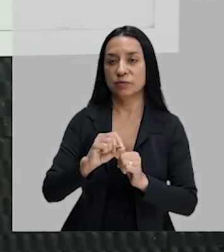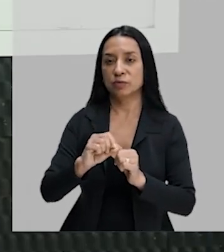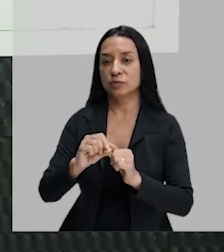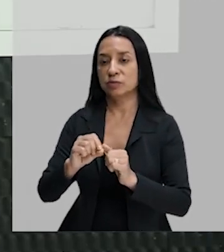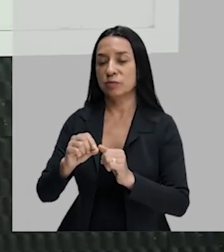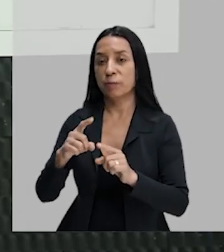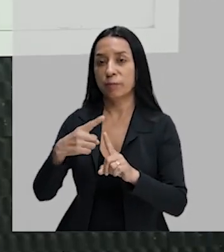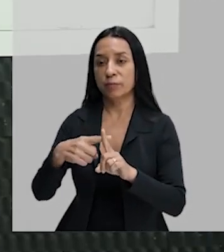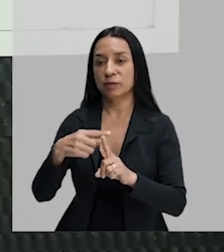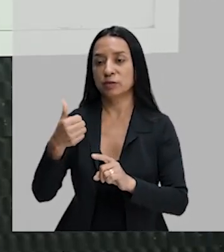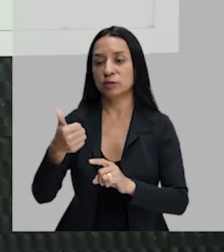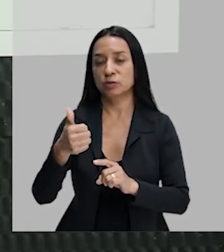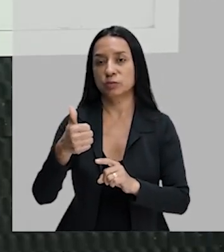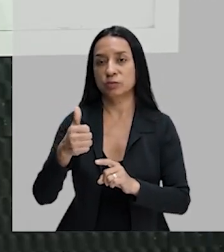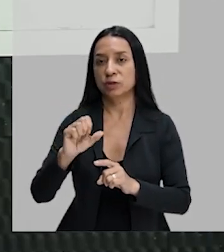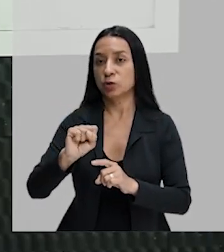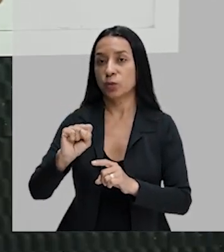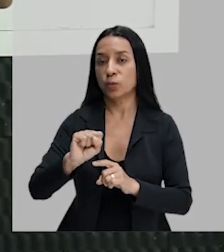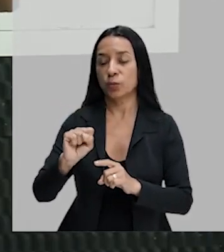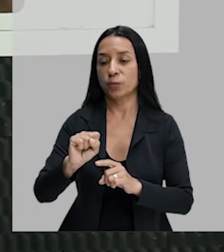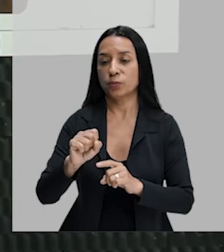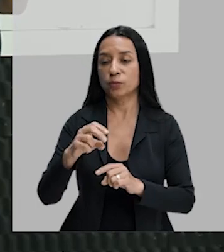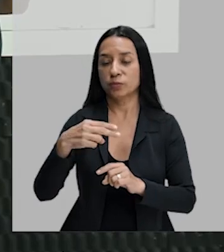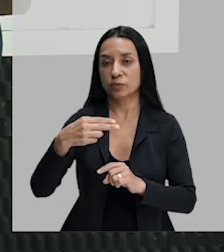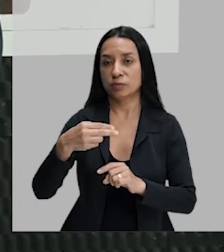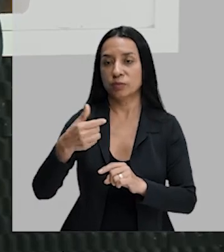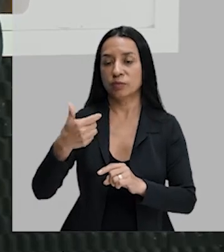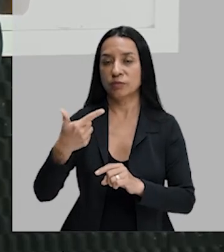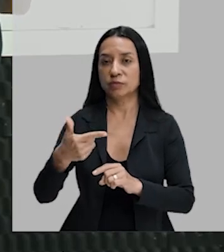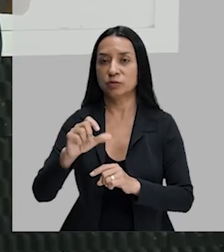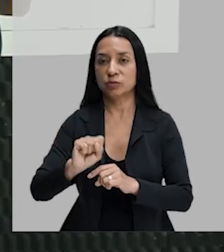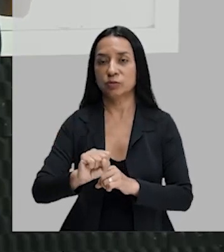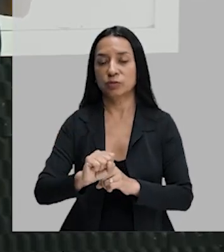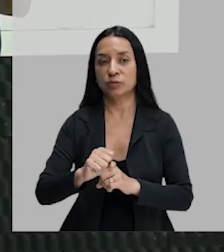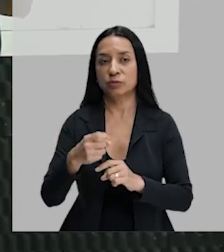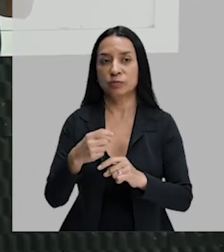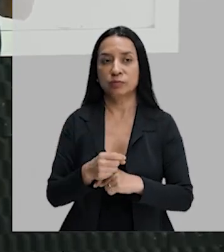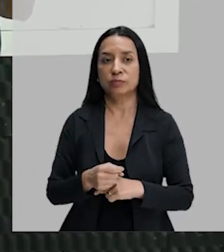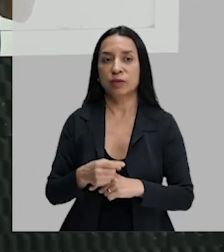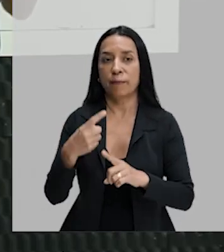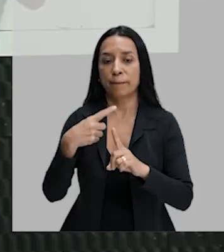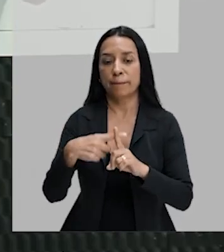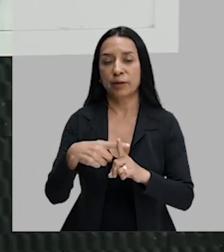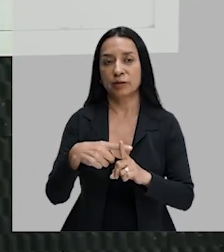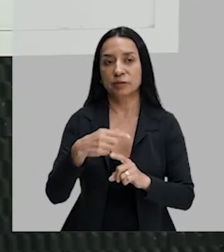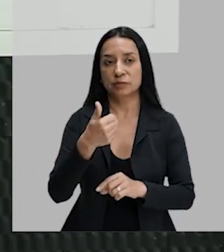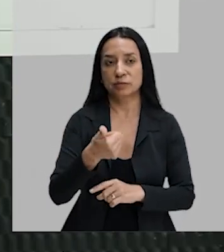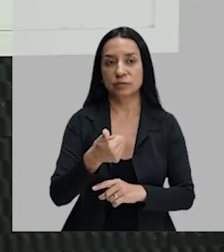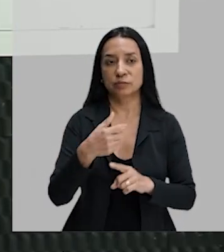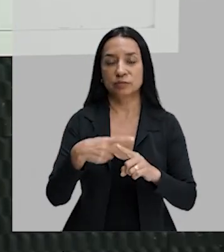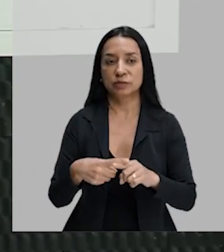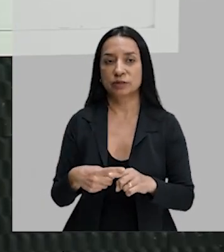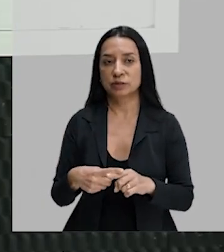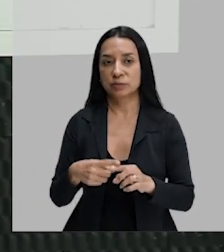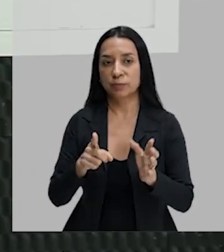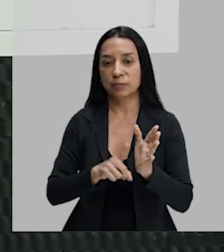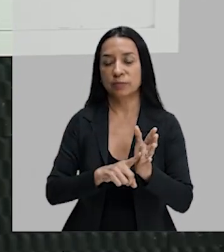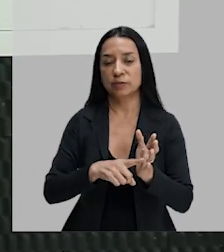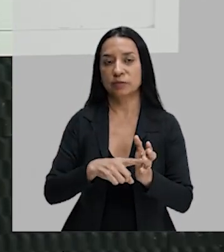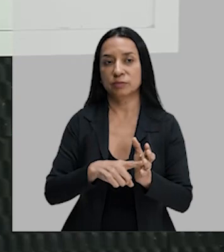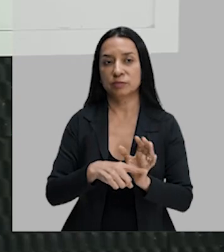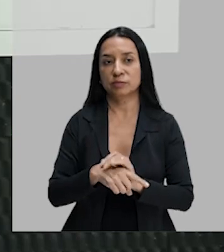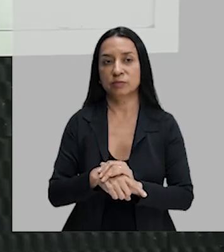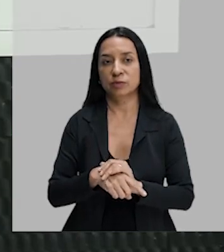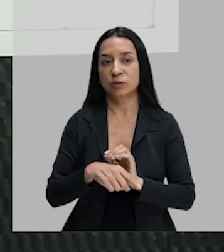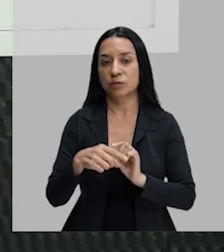certo multiplicado por um Aliás mais um vezes menos seis elevado a sexta dá